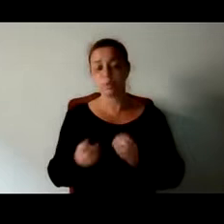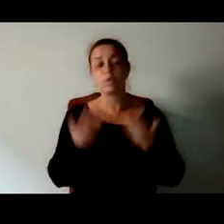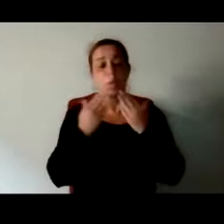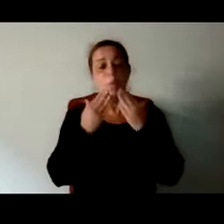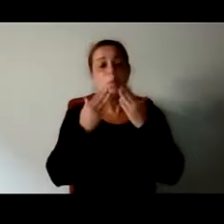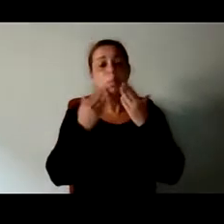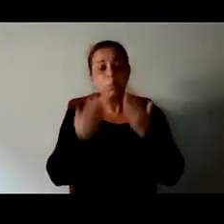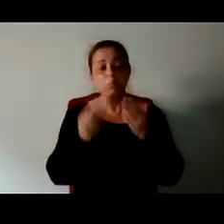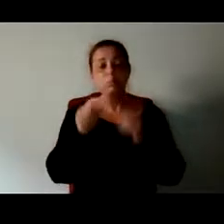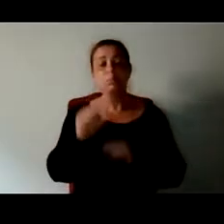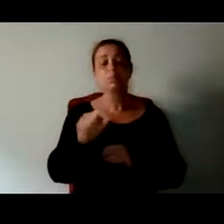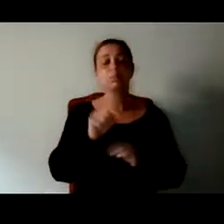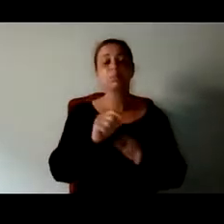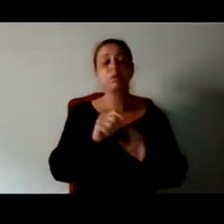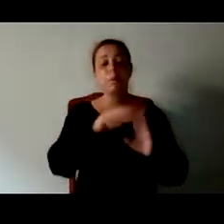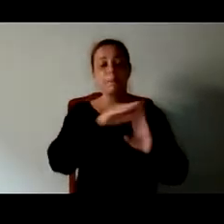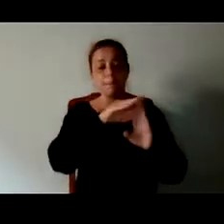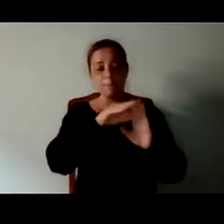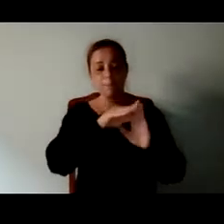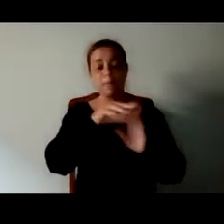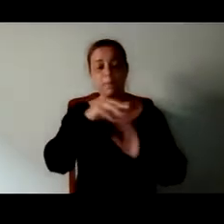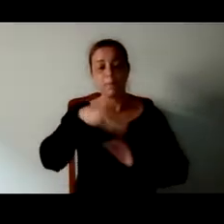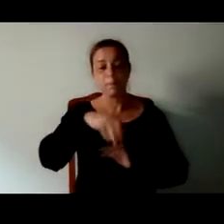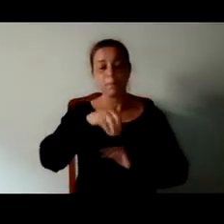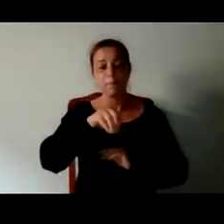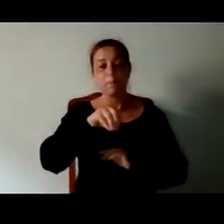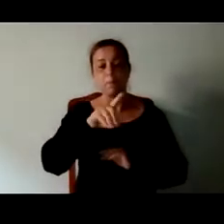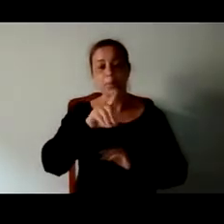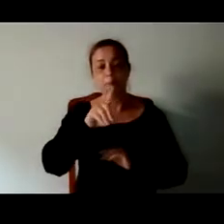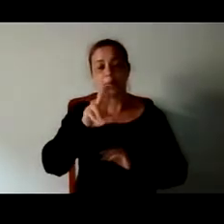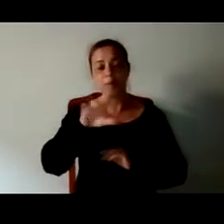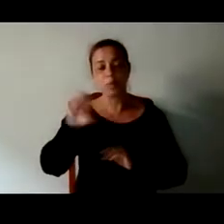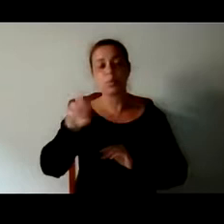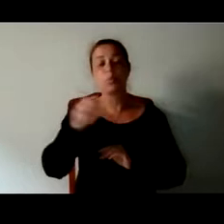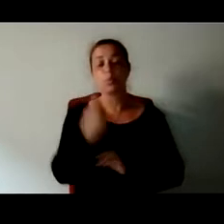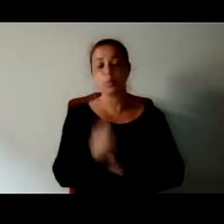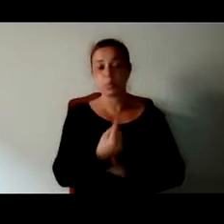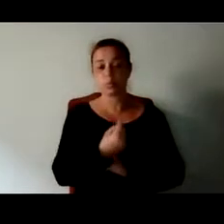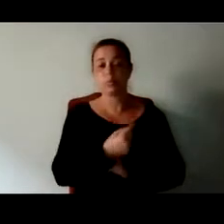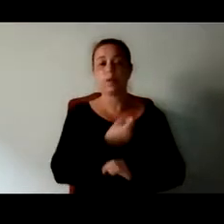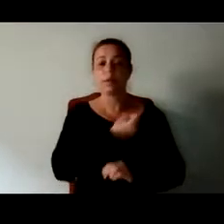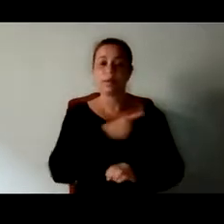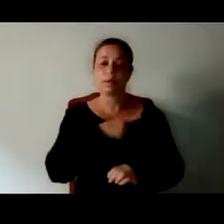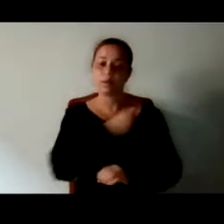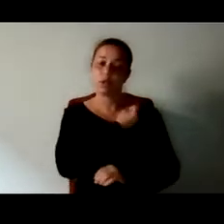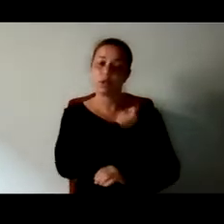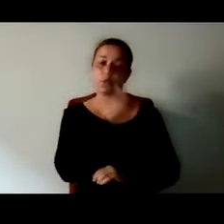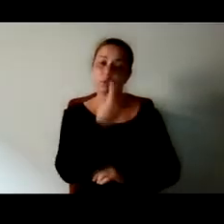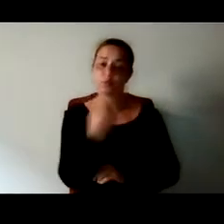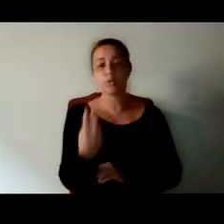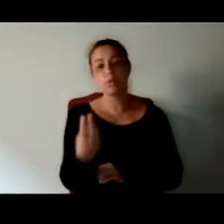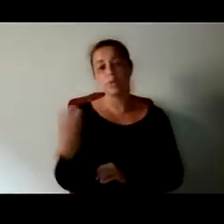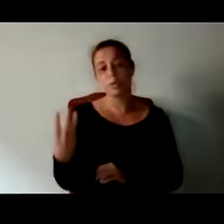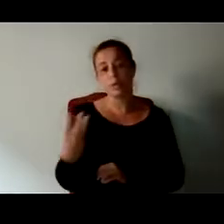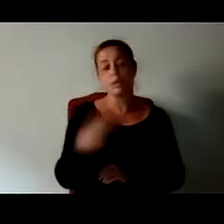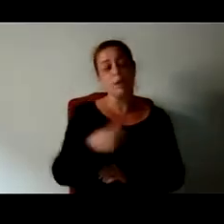vocês, e vocês podem ver que existem as marcações, forma de números, né? Número 1, número 2, número 3, e